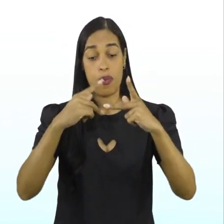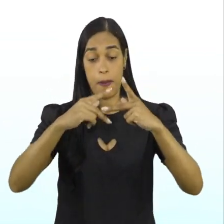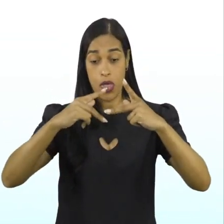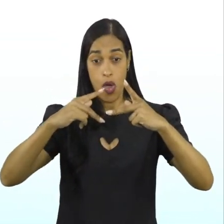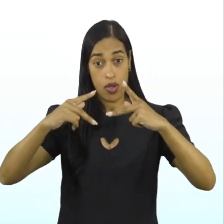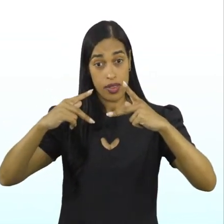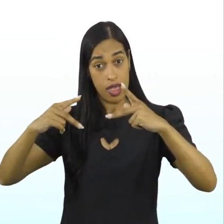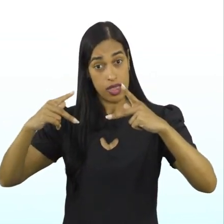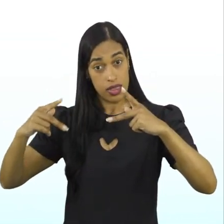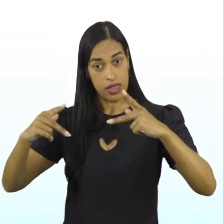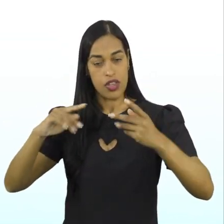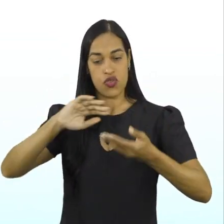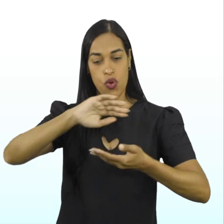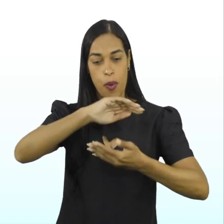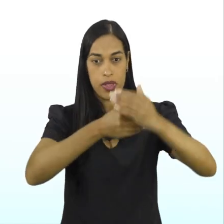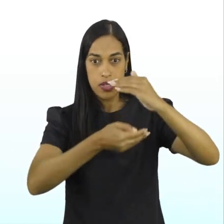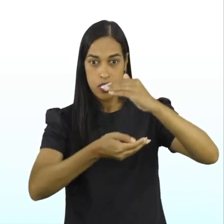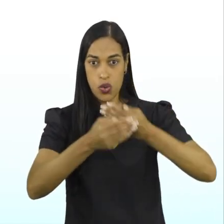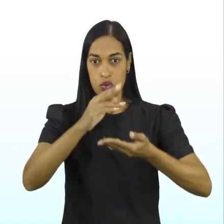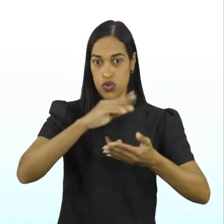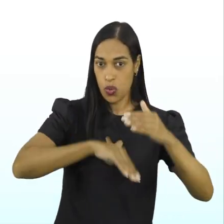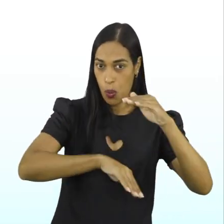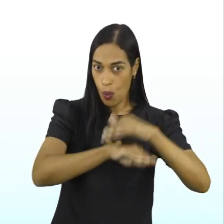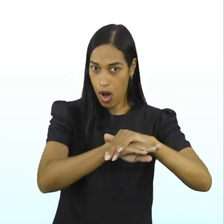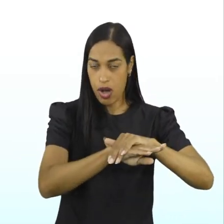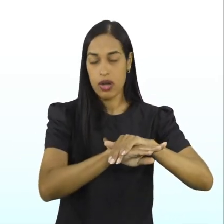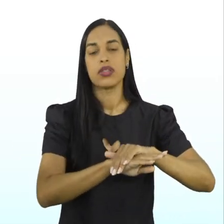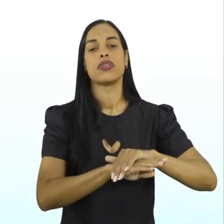que o complexo de Golgi guarda,